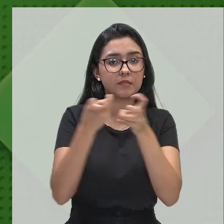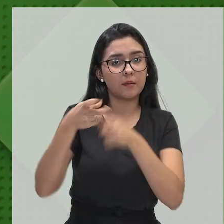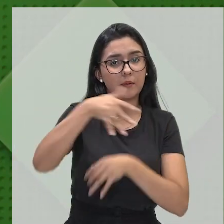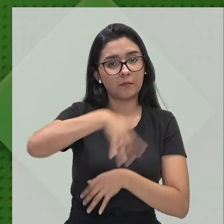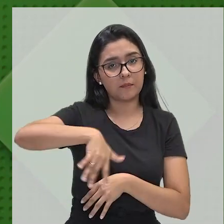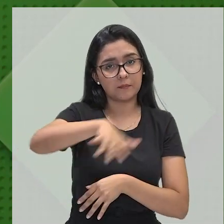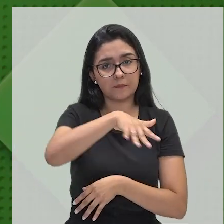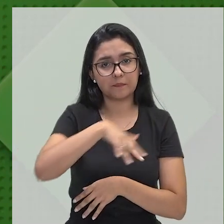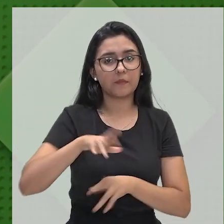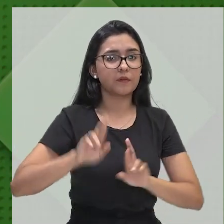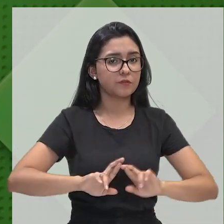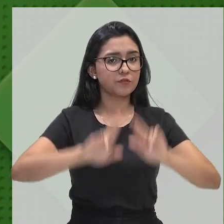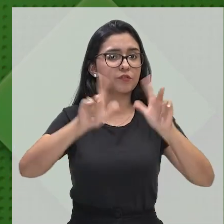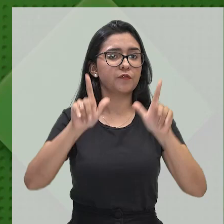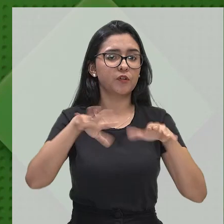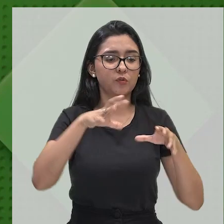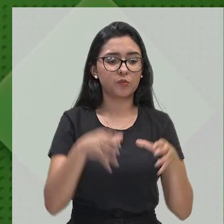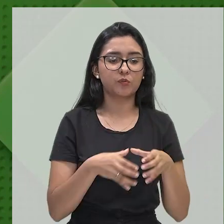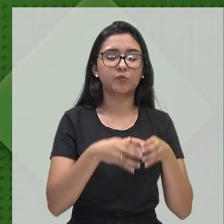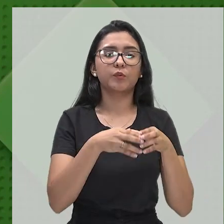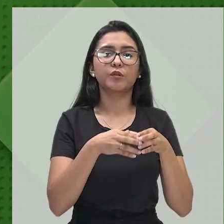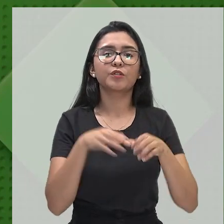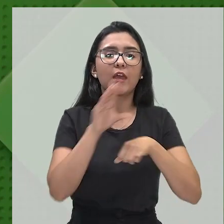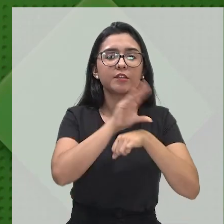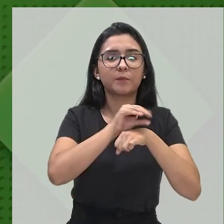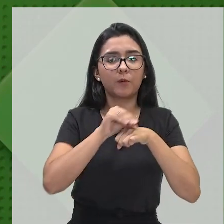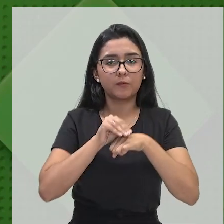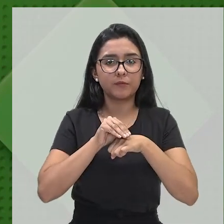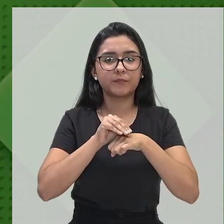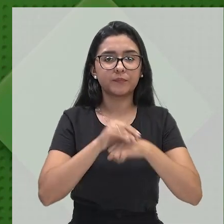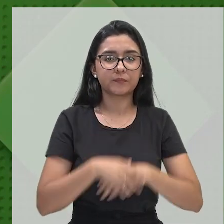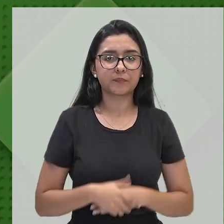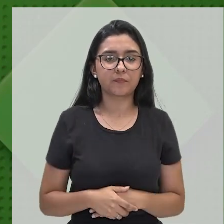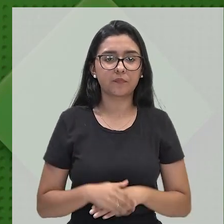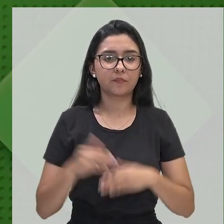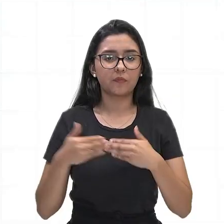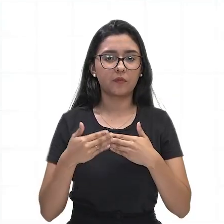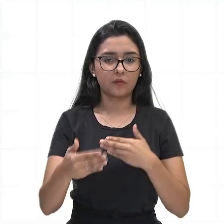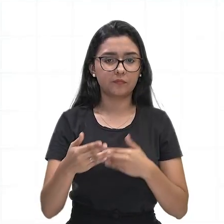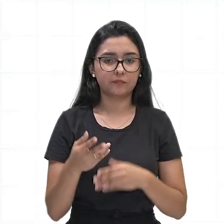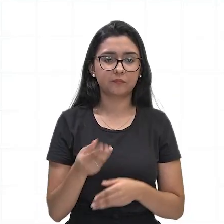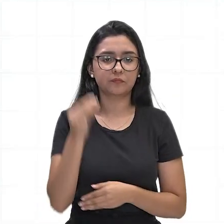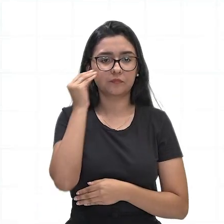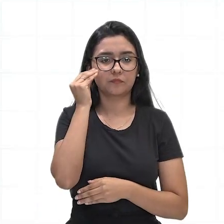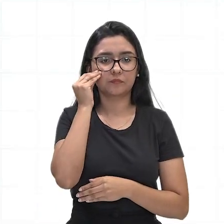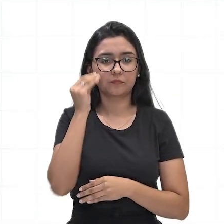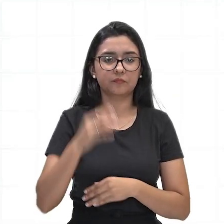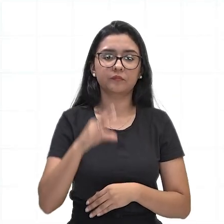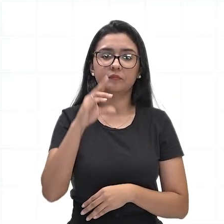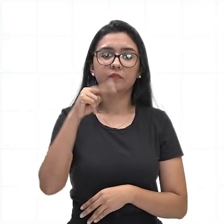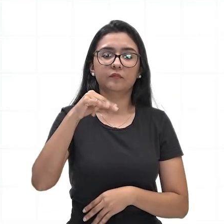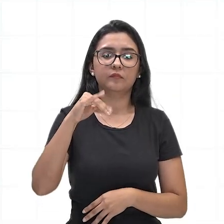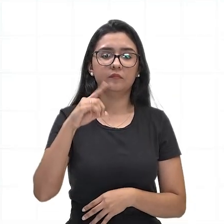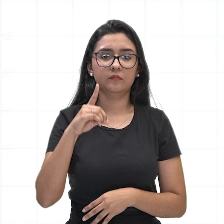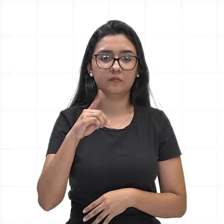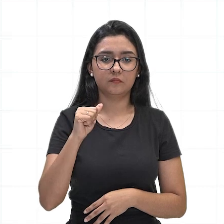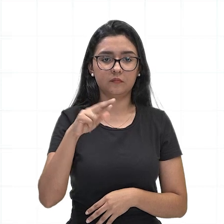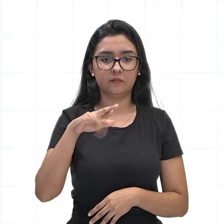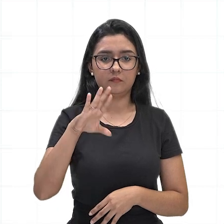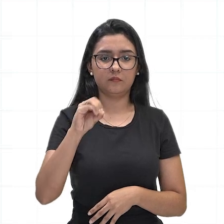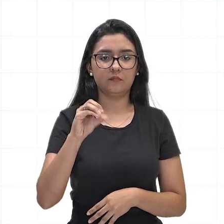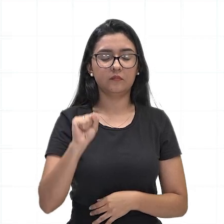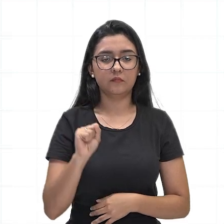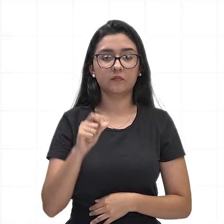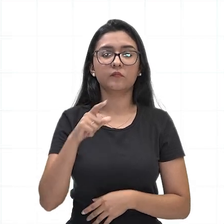seu ambiente, diferentemente das esponjas, ok? Então, vamos avançar aí para ver um pouco mais sobre os quinidários.